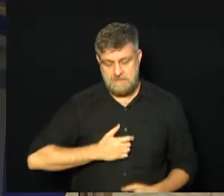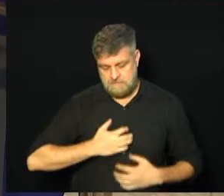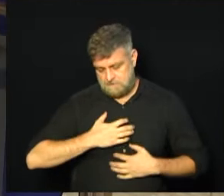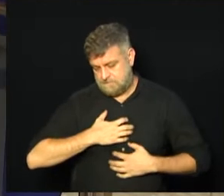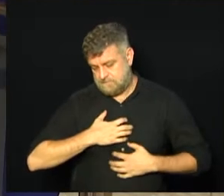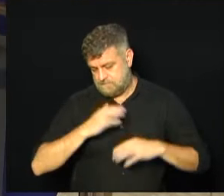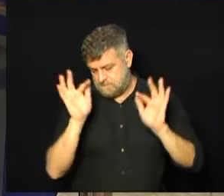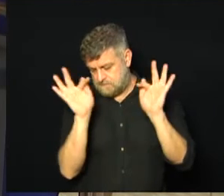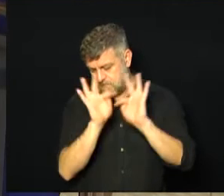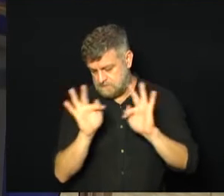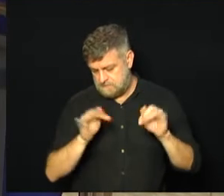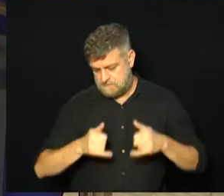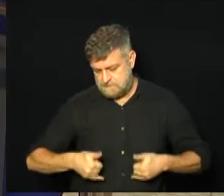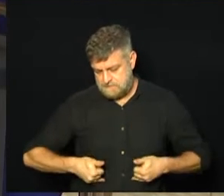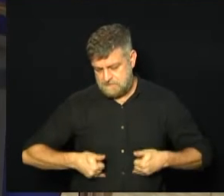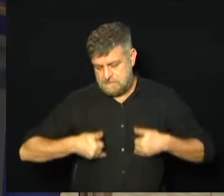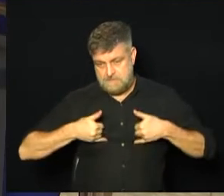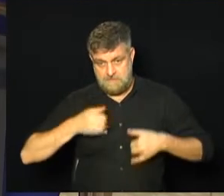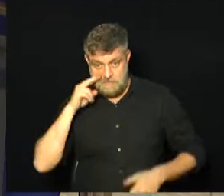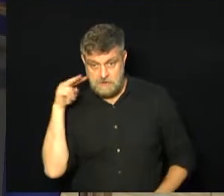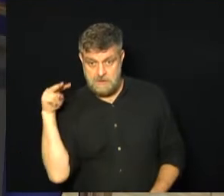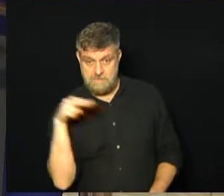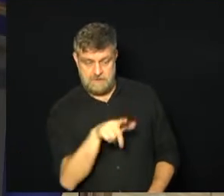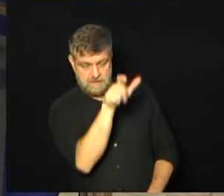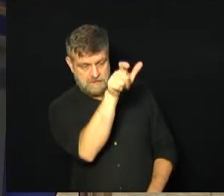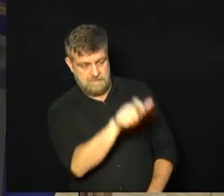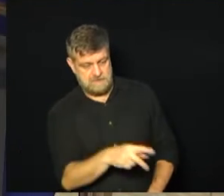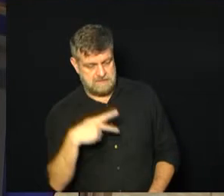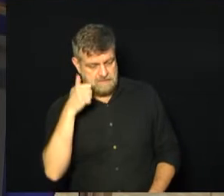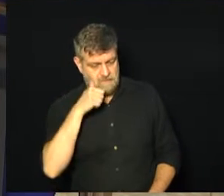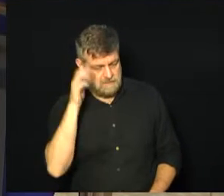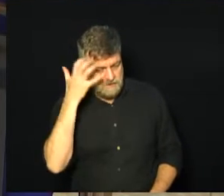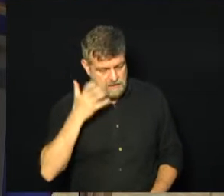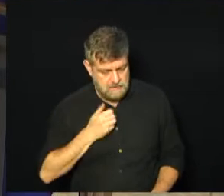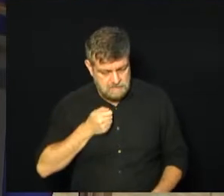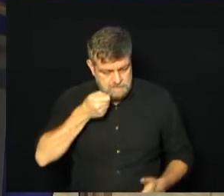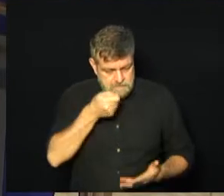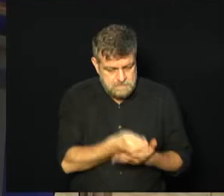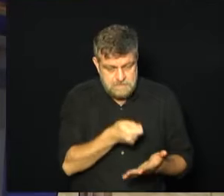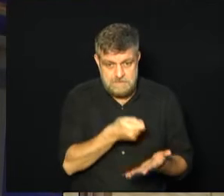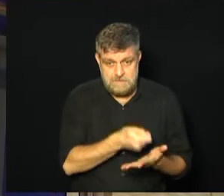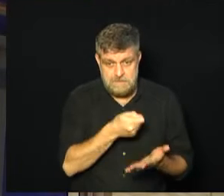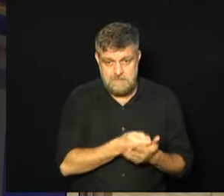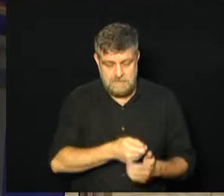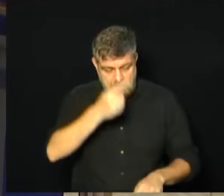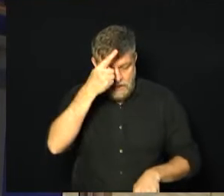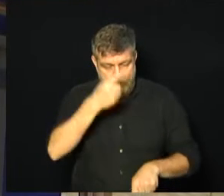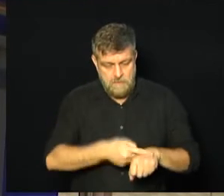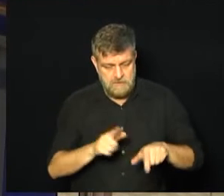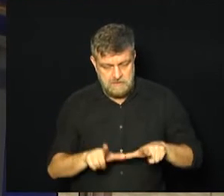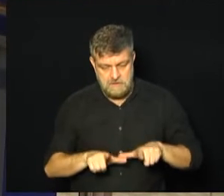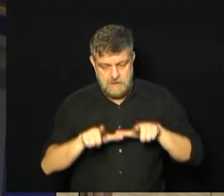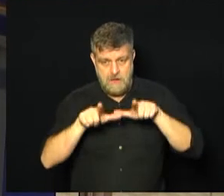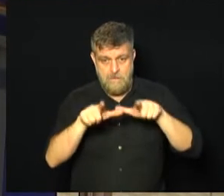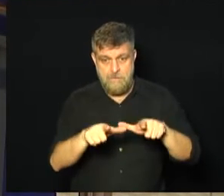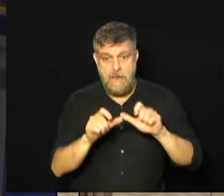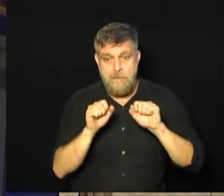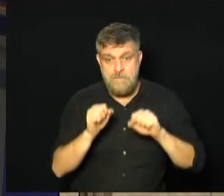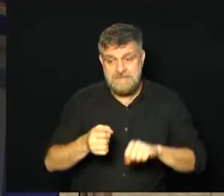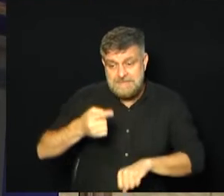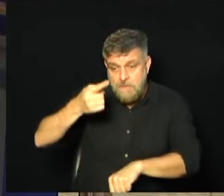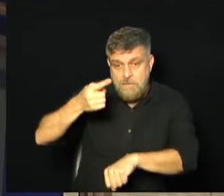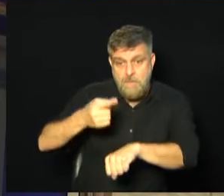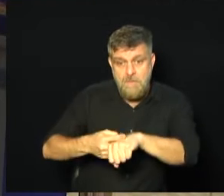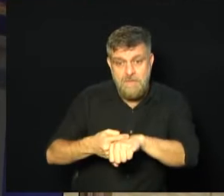feliz, orgulhoso de ver que você reafirma ao fazer desse momento de honraria, que pode ser um momento, viu, gente,